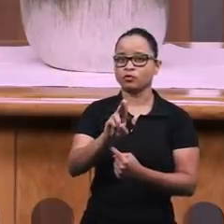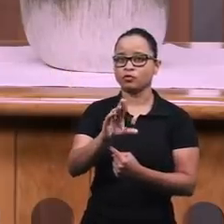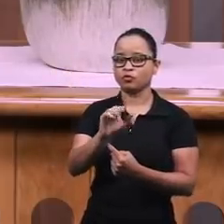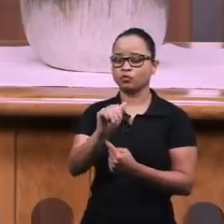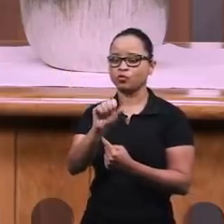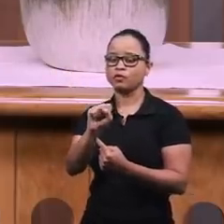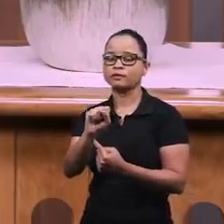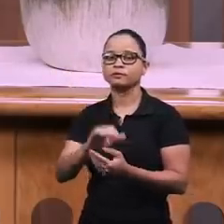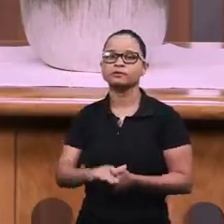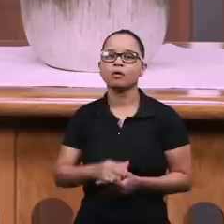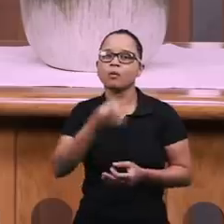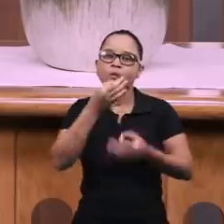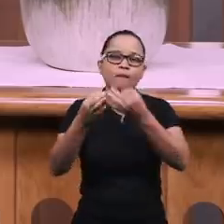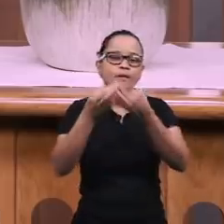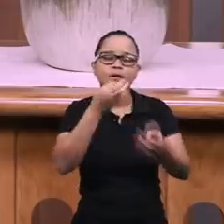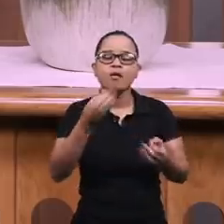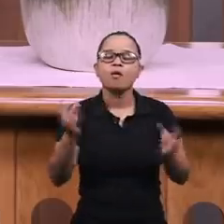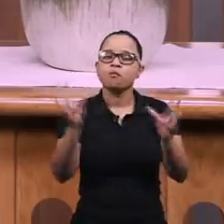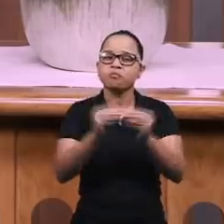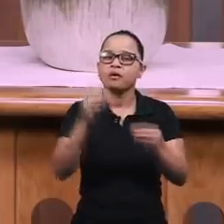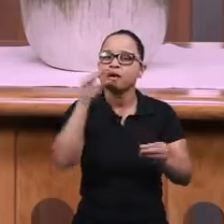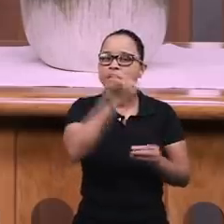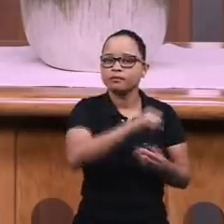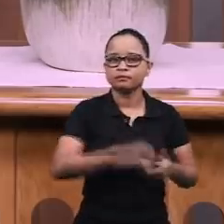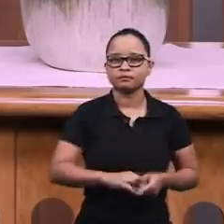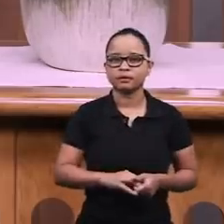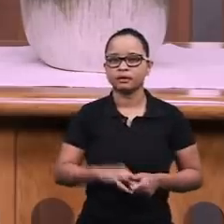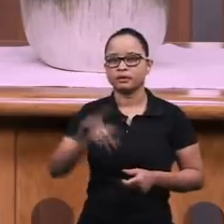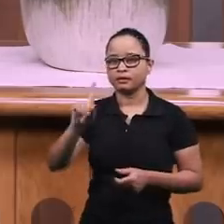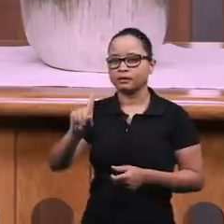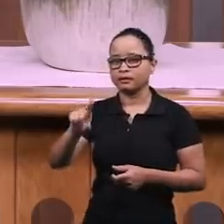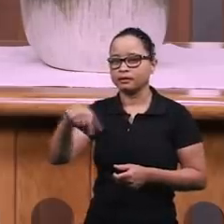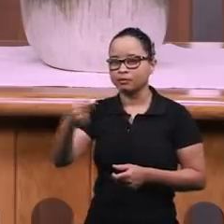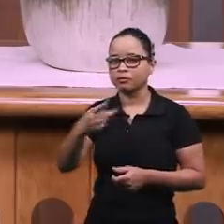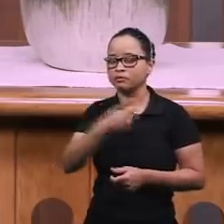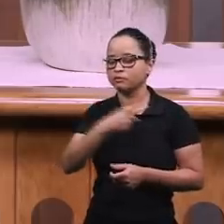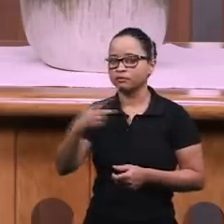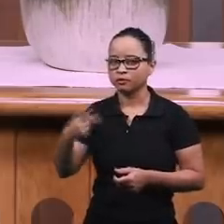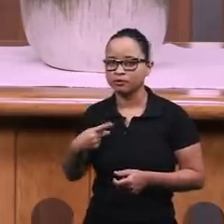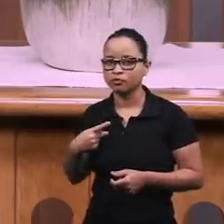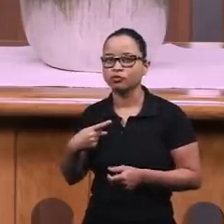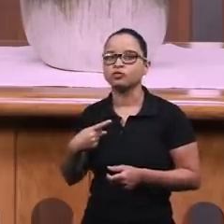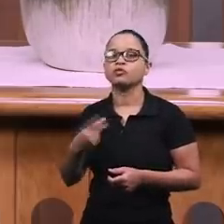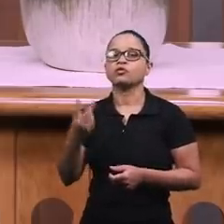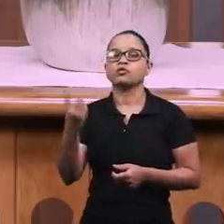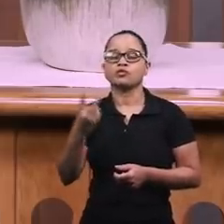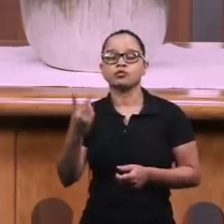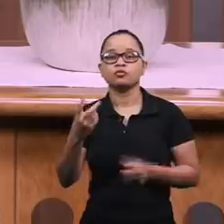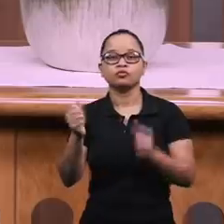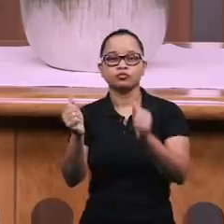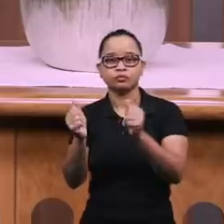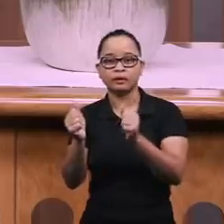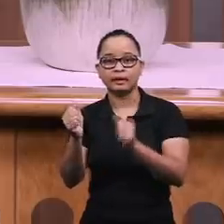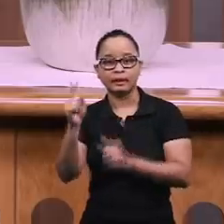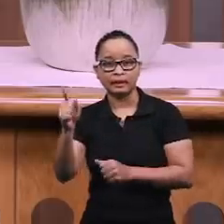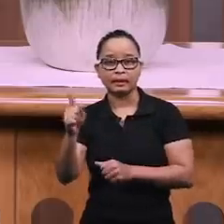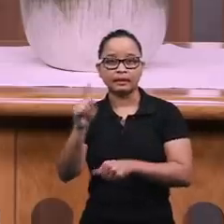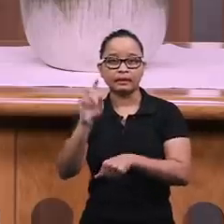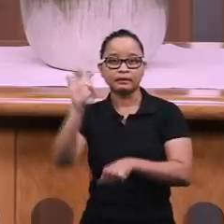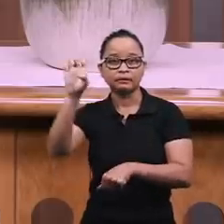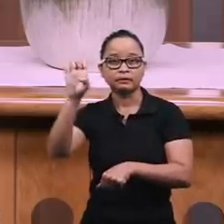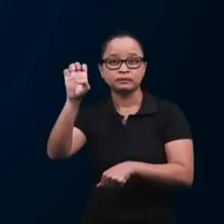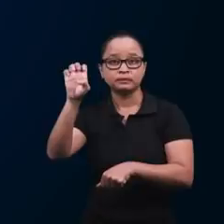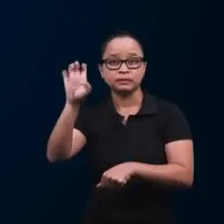com um breve comentário na sequência do pastor rogassiano Barros ambos de ar em Aracaju no estado de Sergipe